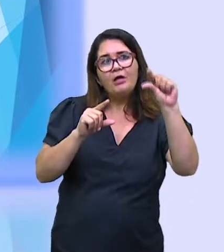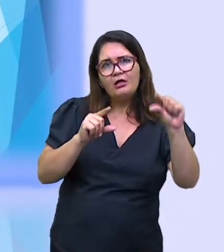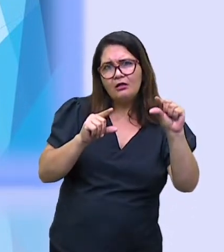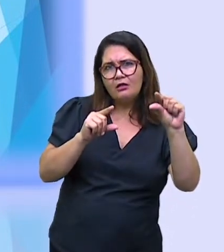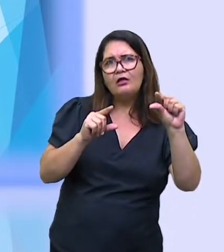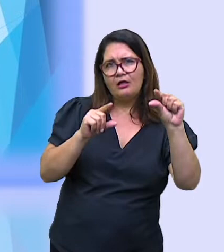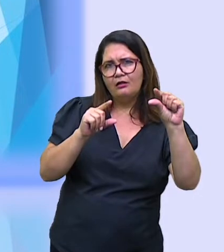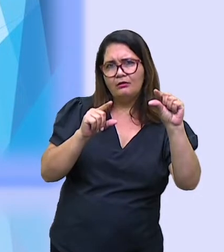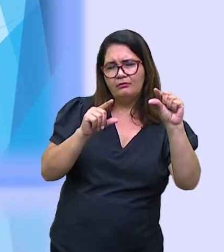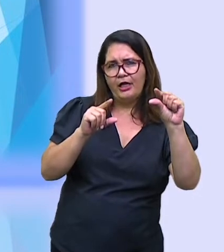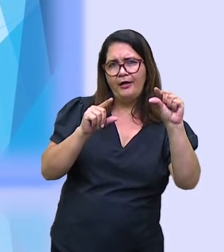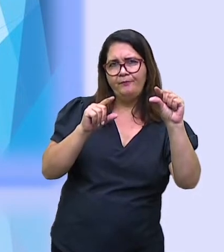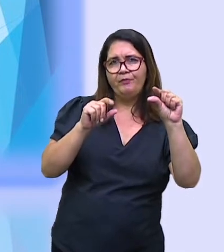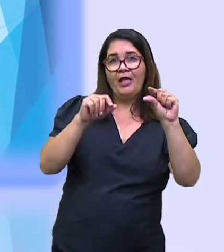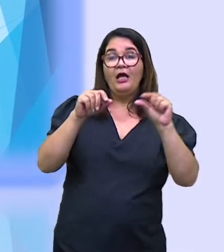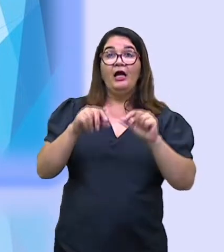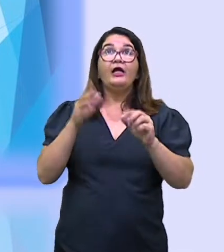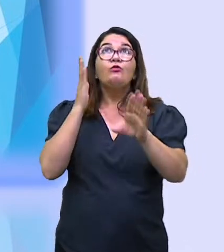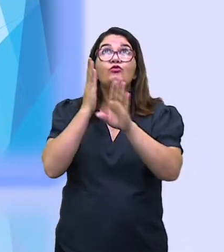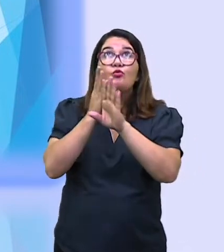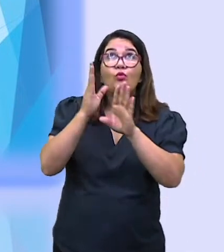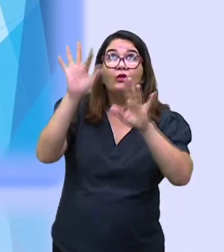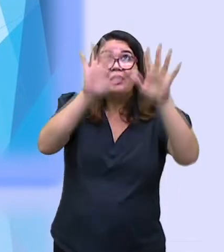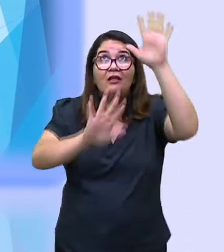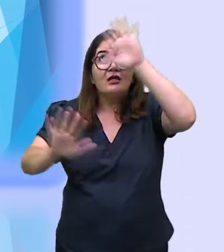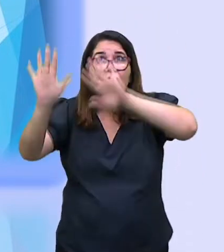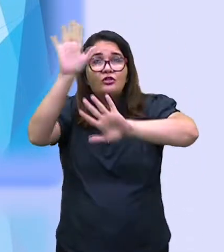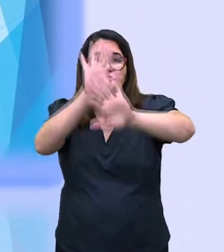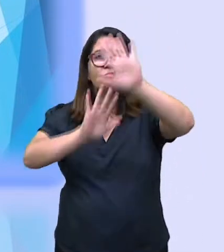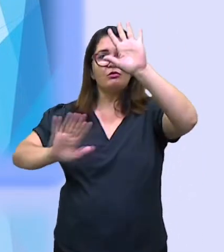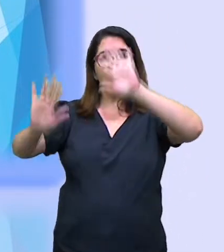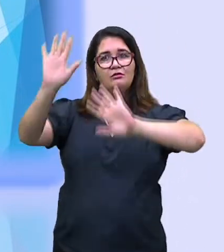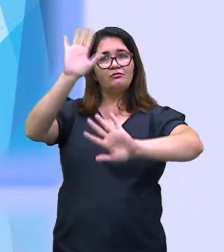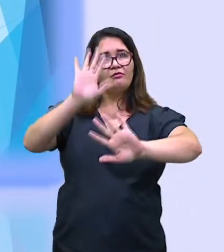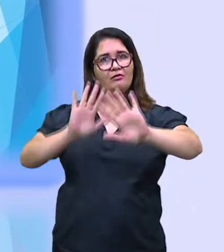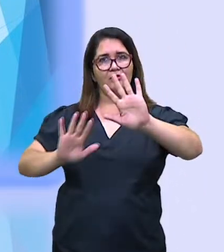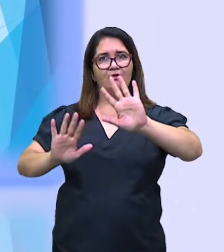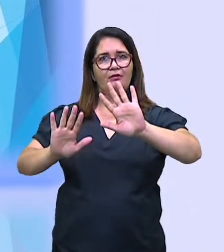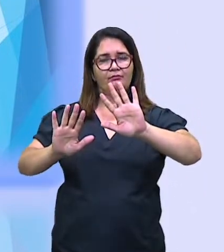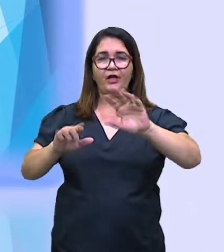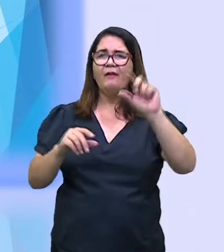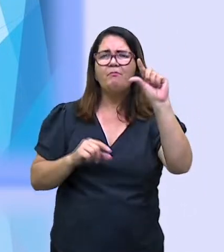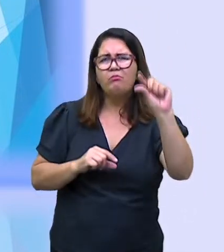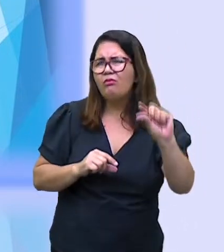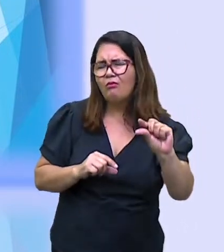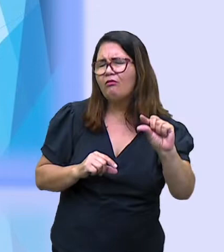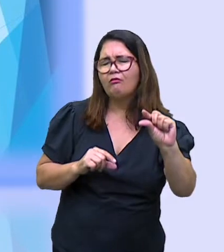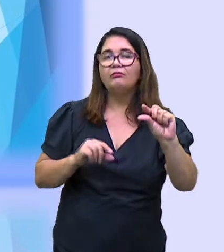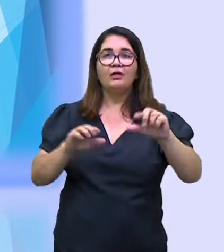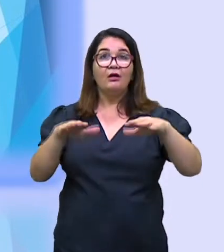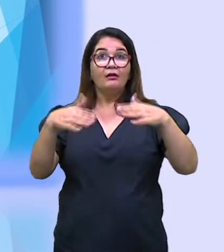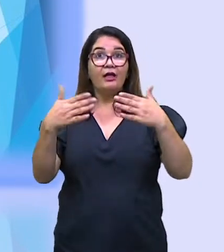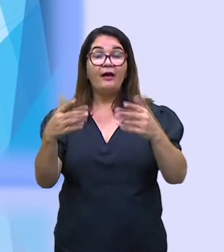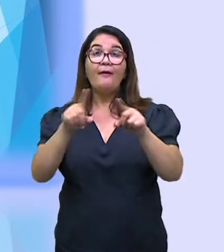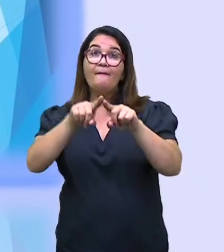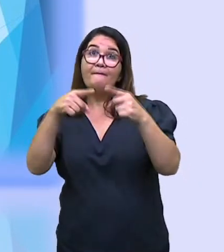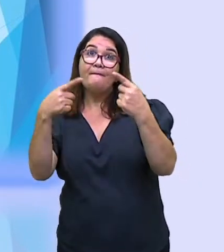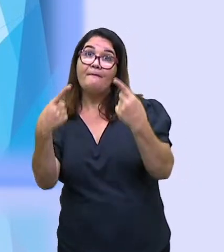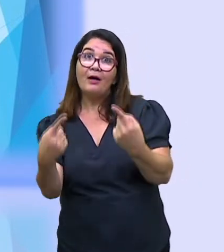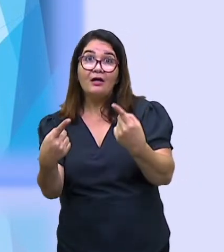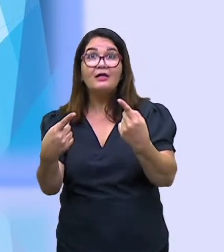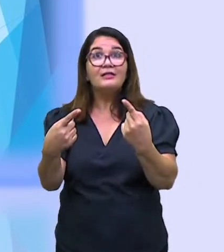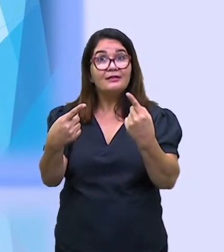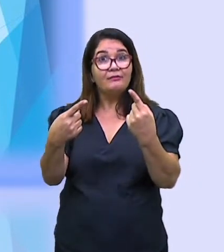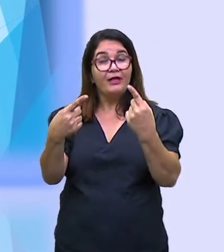nossa atmosfera. Ele contribui para que aconteça lá, né, todo esse processo da composição do